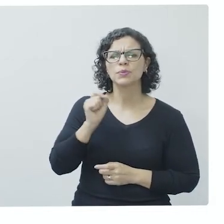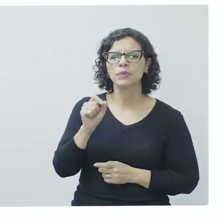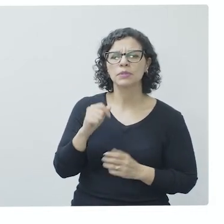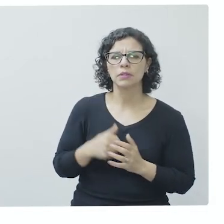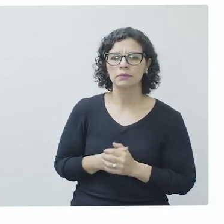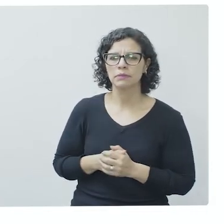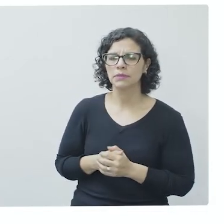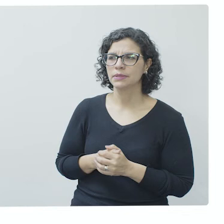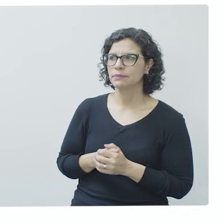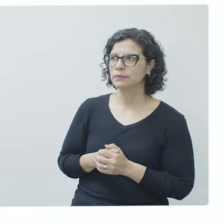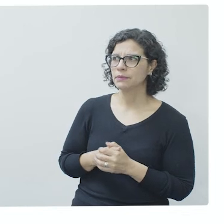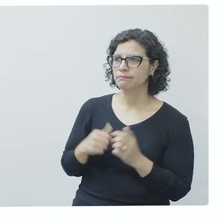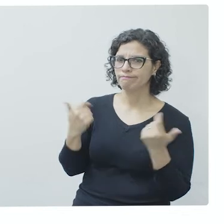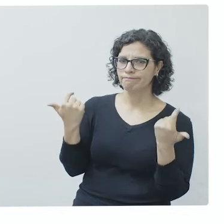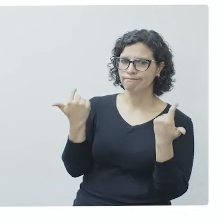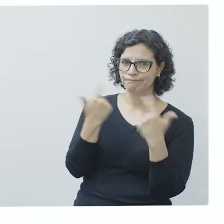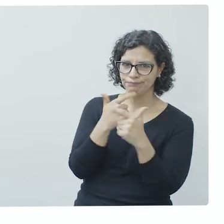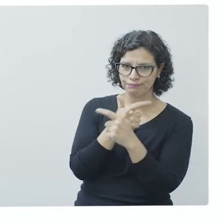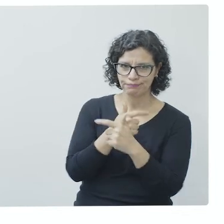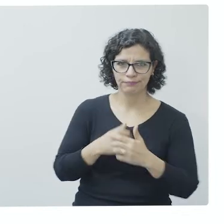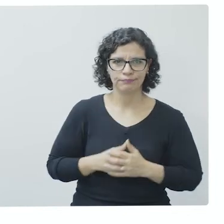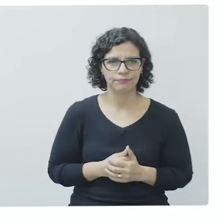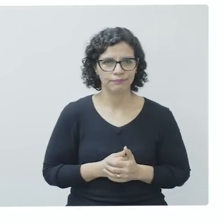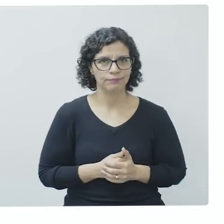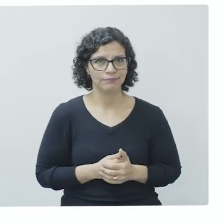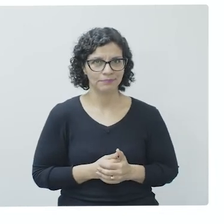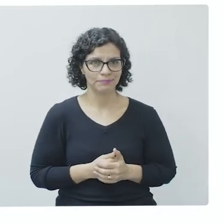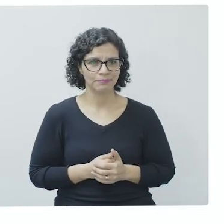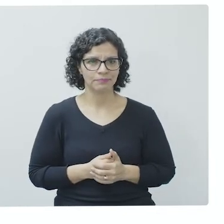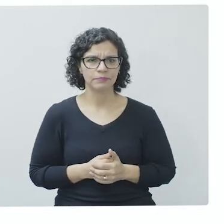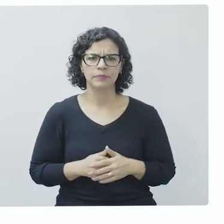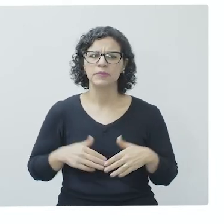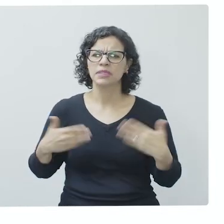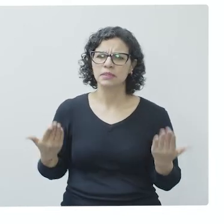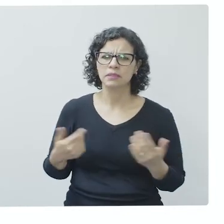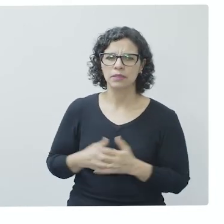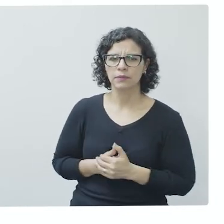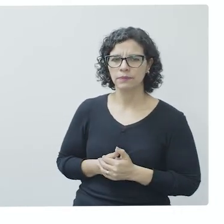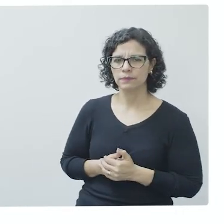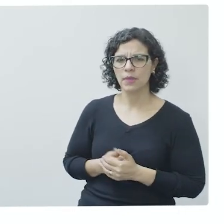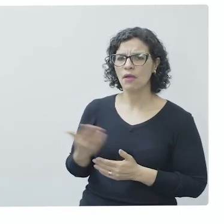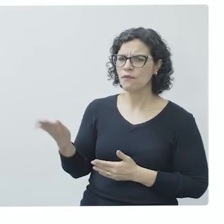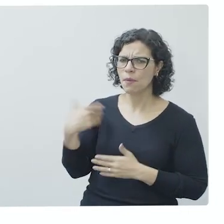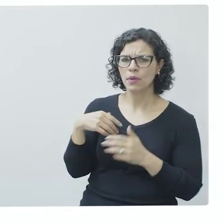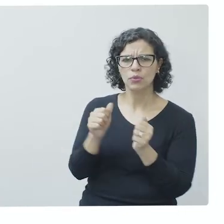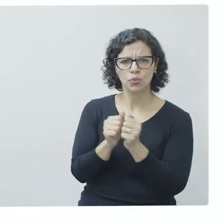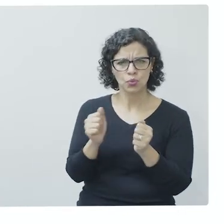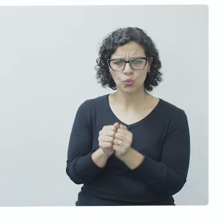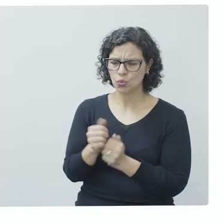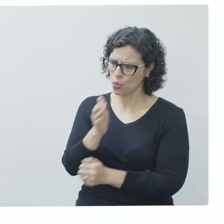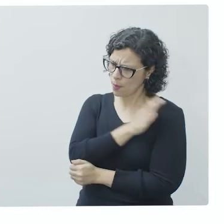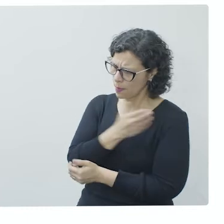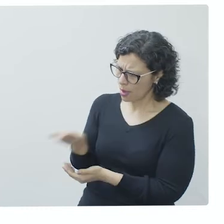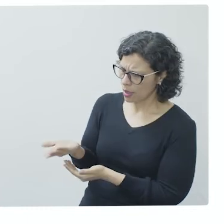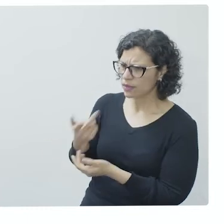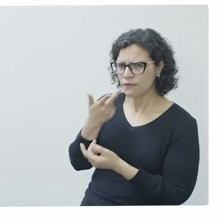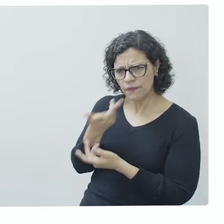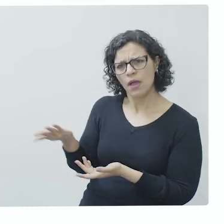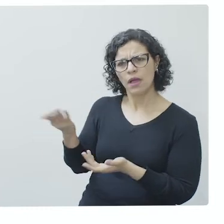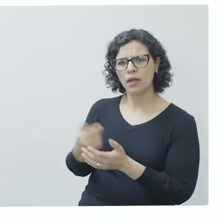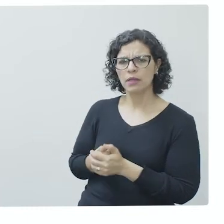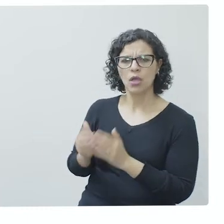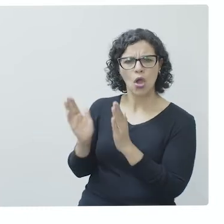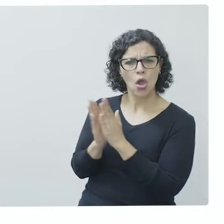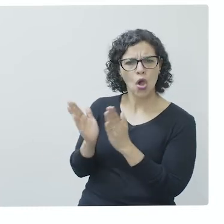que... Começou, parou e sorriu. Vamos lá, compadre, grunhiu a